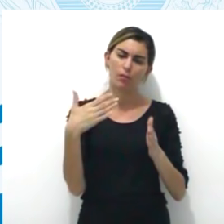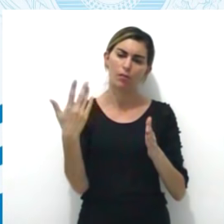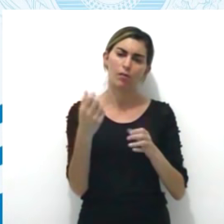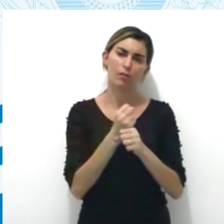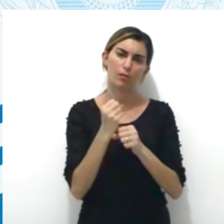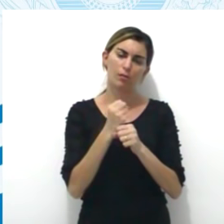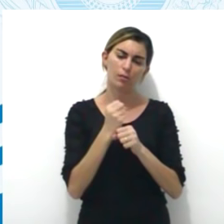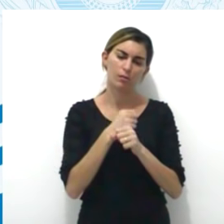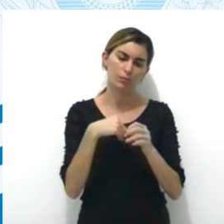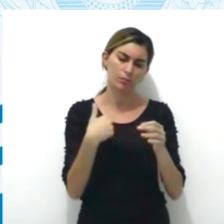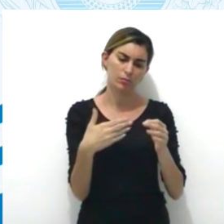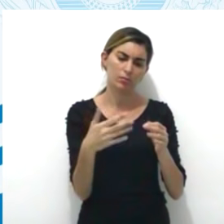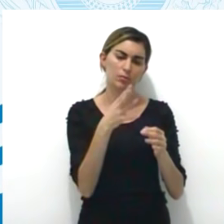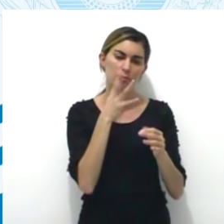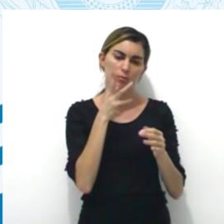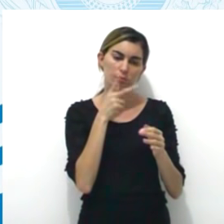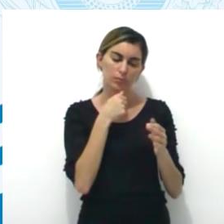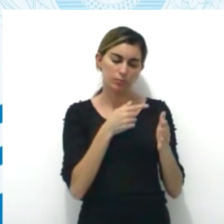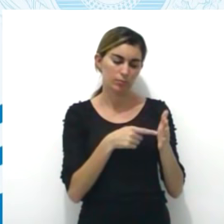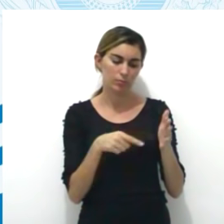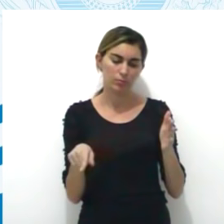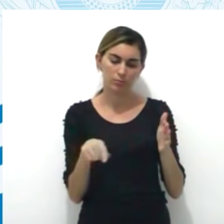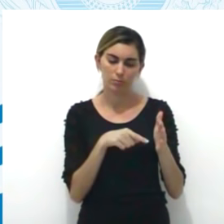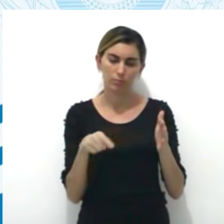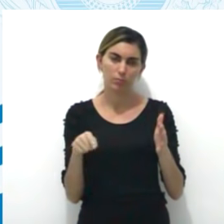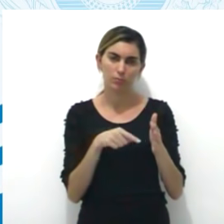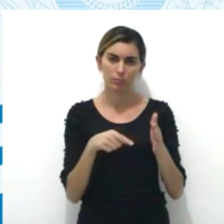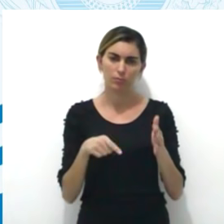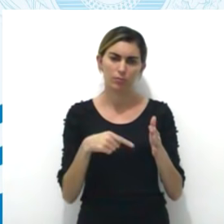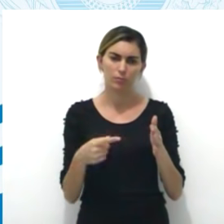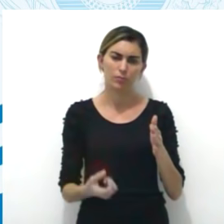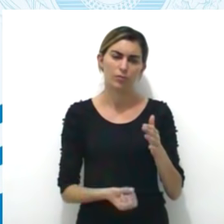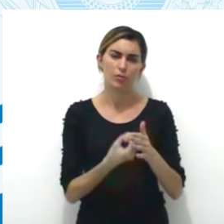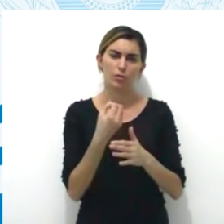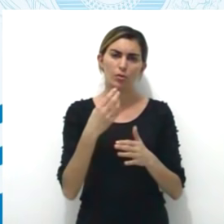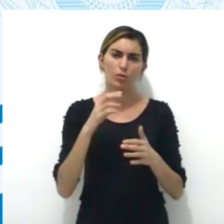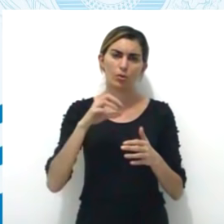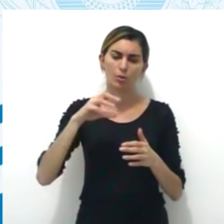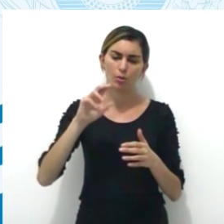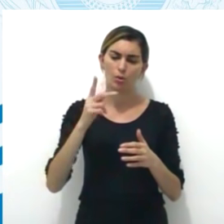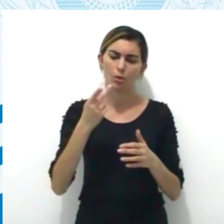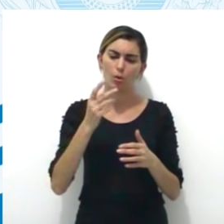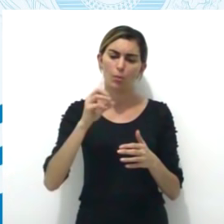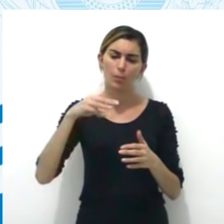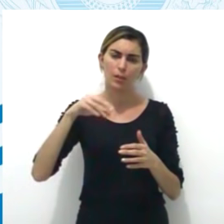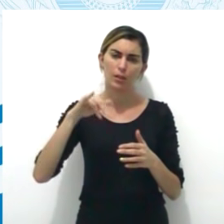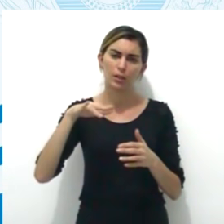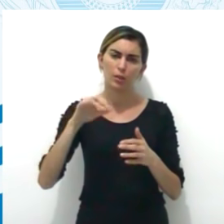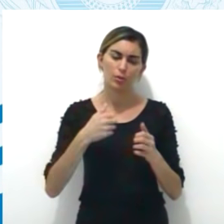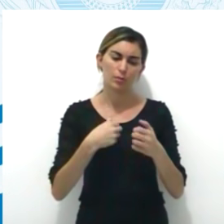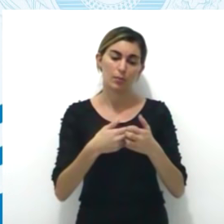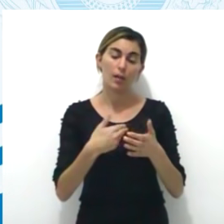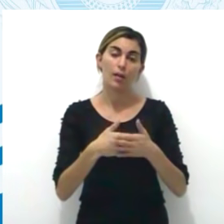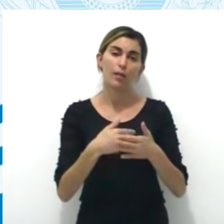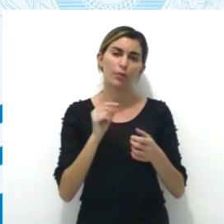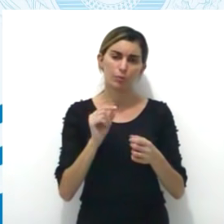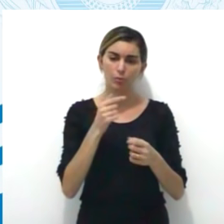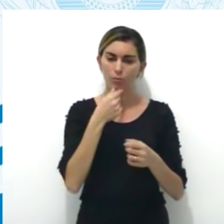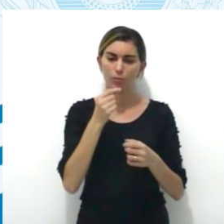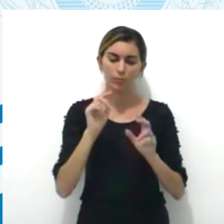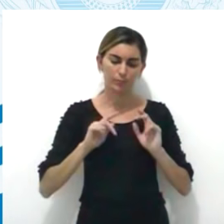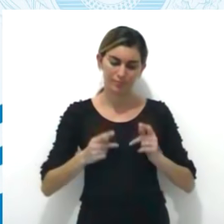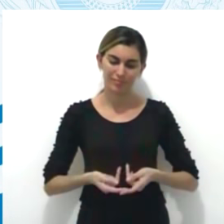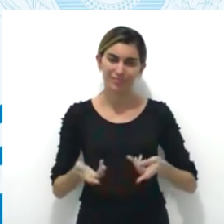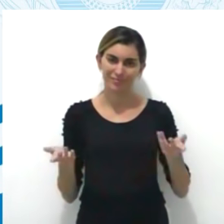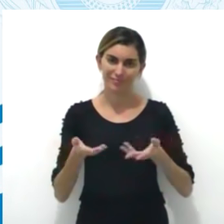longo da história da humanidade, né? Quando também apareceram os hominídeos, mais próximo de quê? do